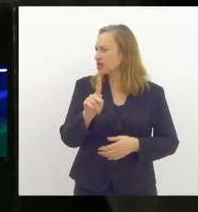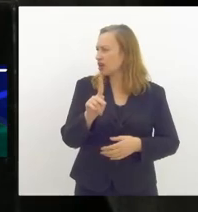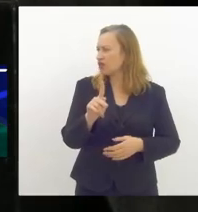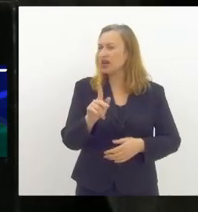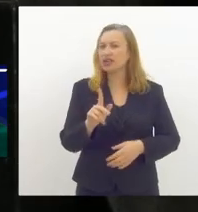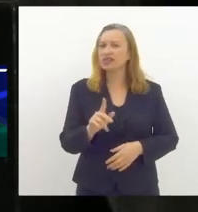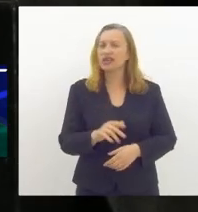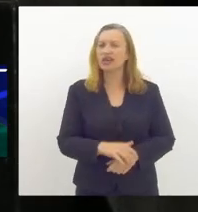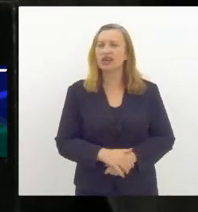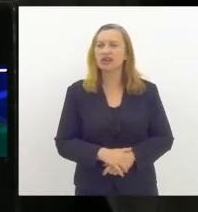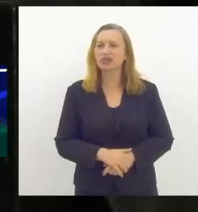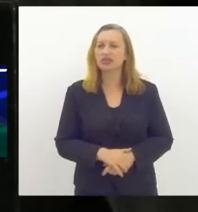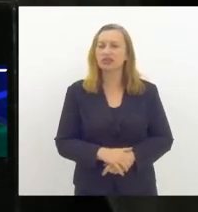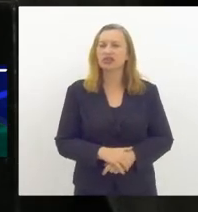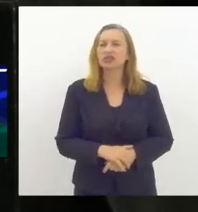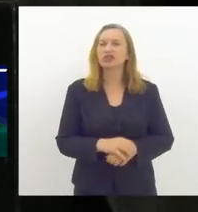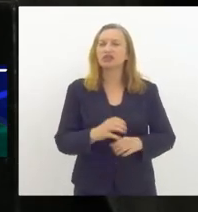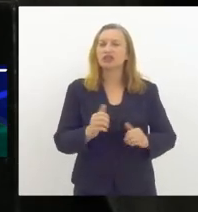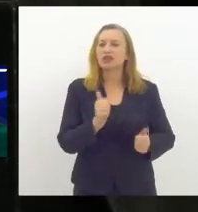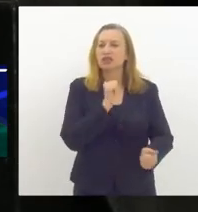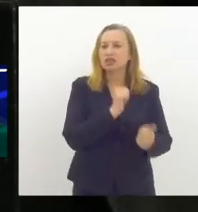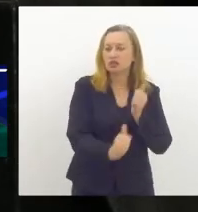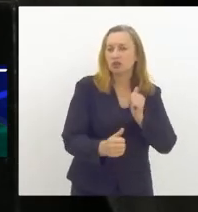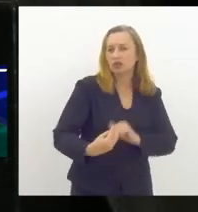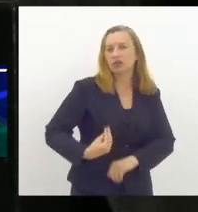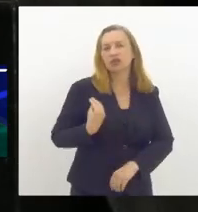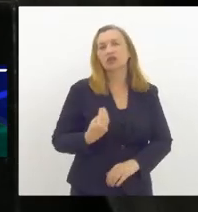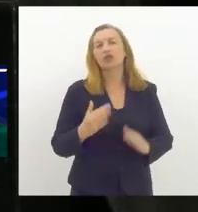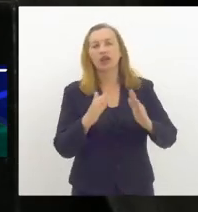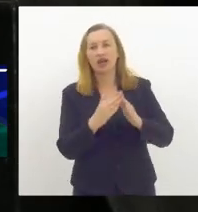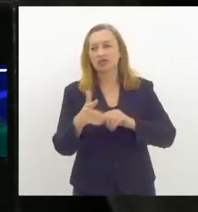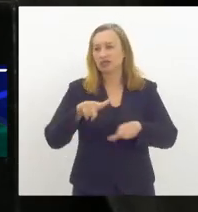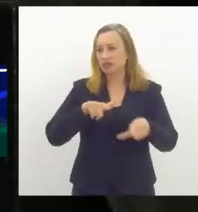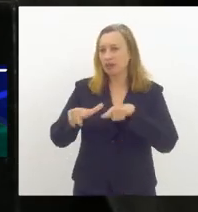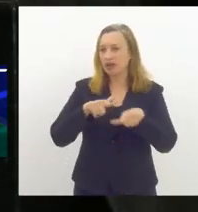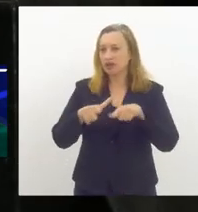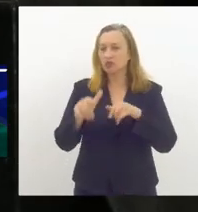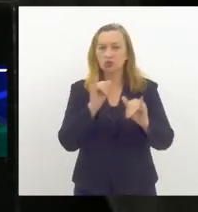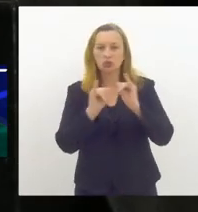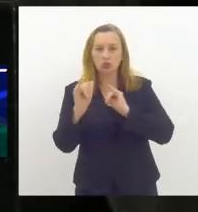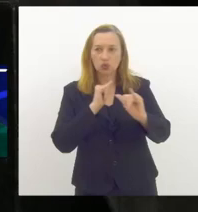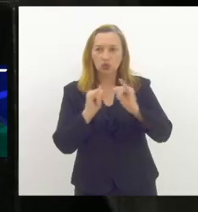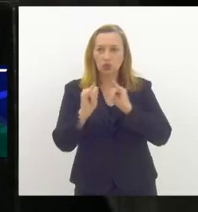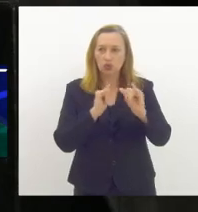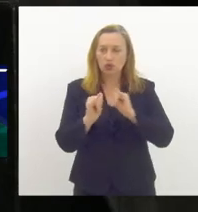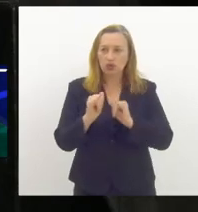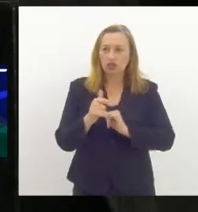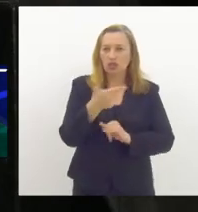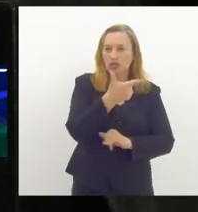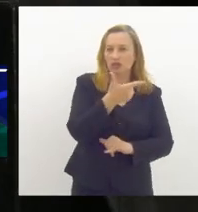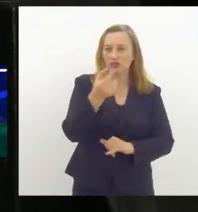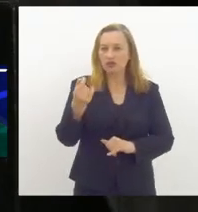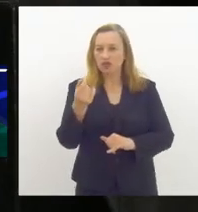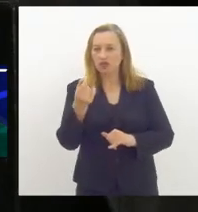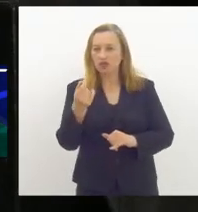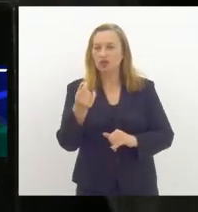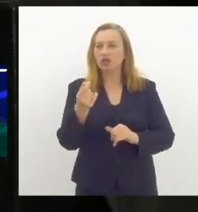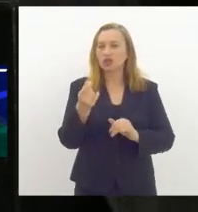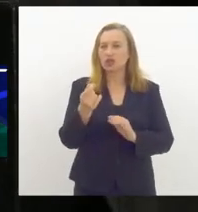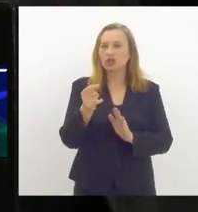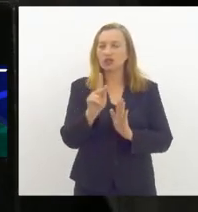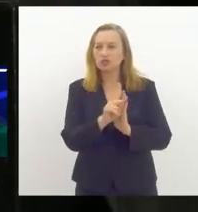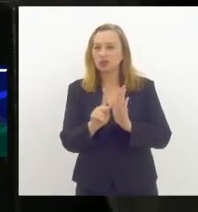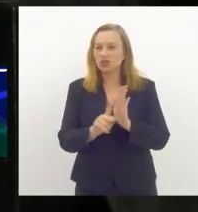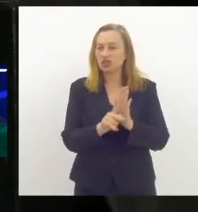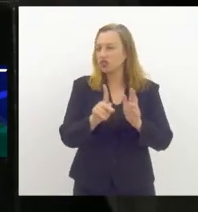chamaram atenção o esporte presente o Casa do Trabalhador mas o que se tem notícia é que são cerca de 20 projetos de